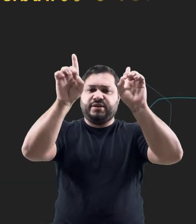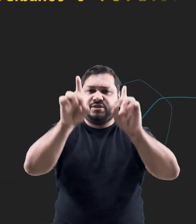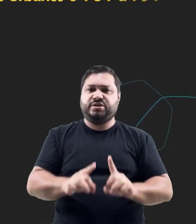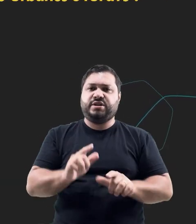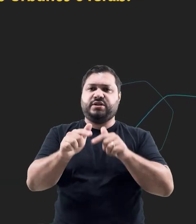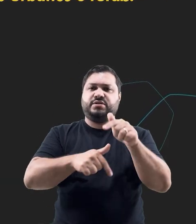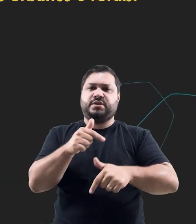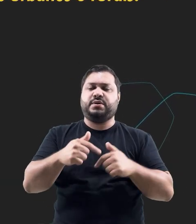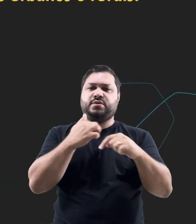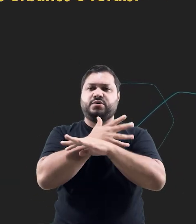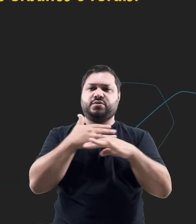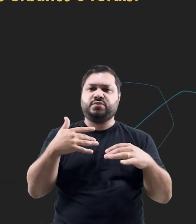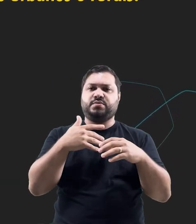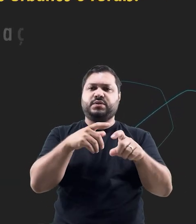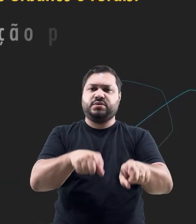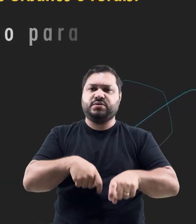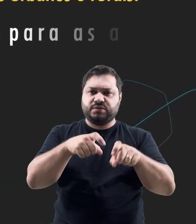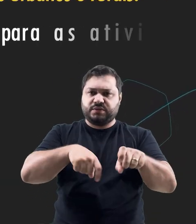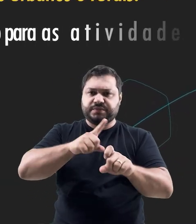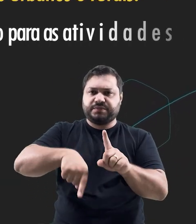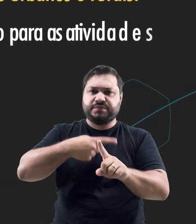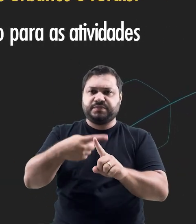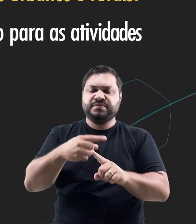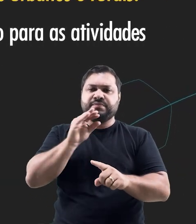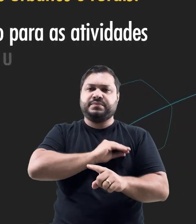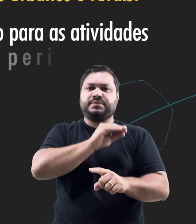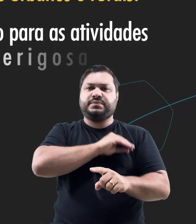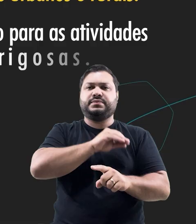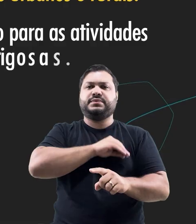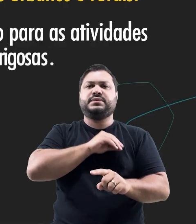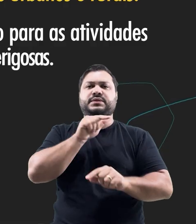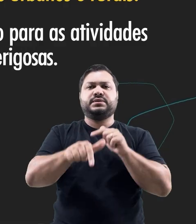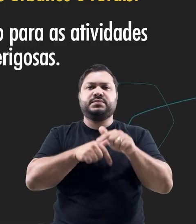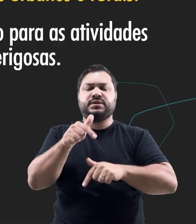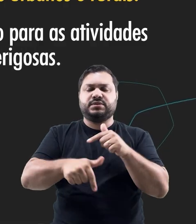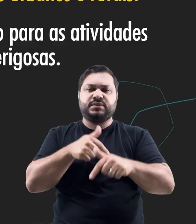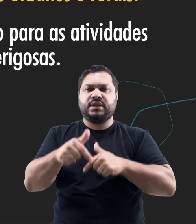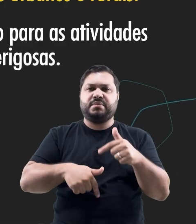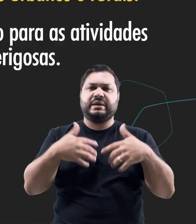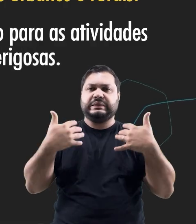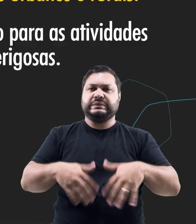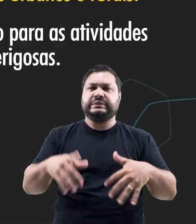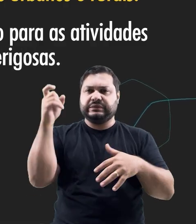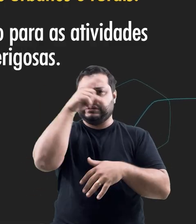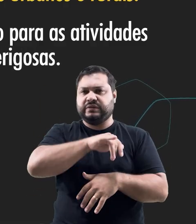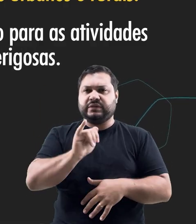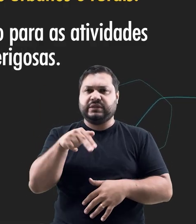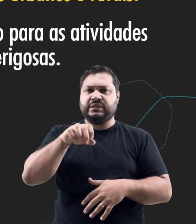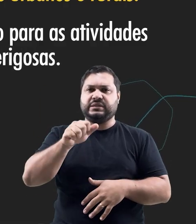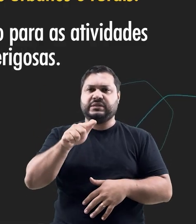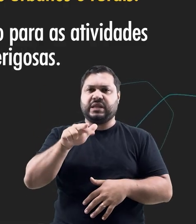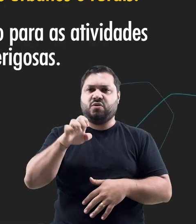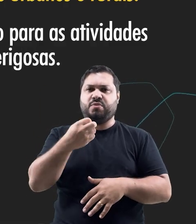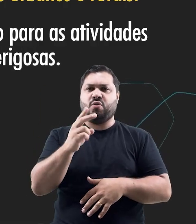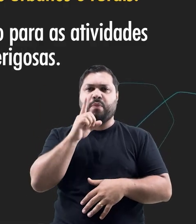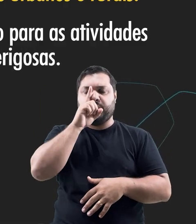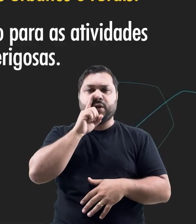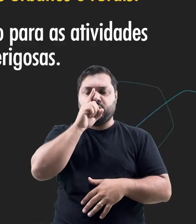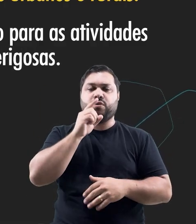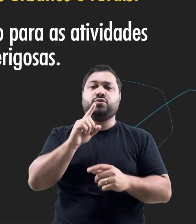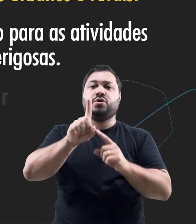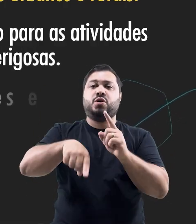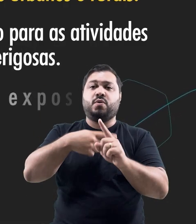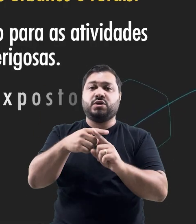de trabalhadores urbanos e rurais um adicional de remuneração para as atividades penosas, insalubres ou perigosas.